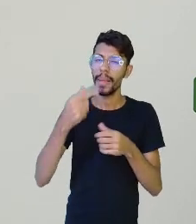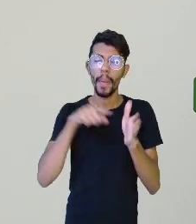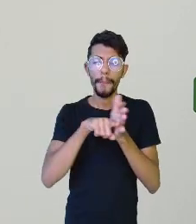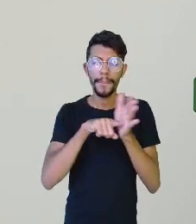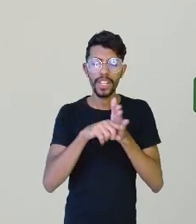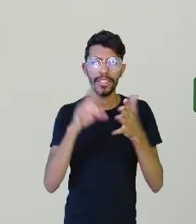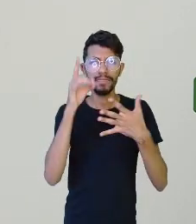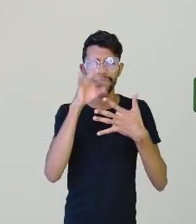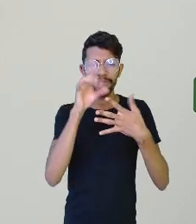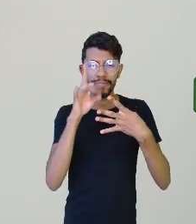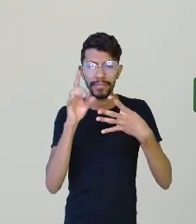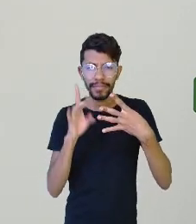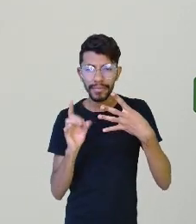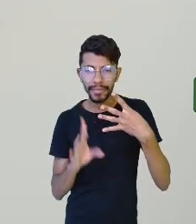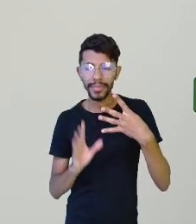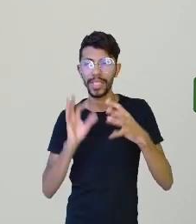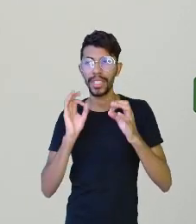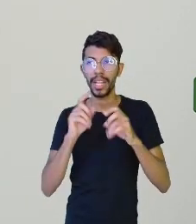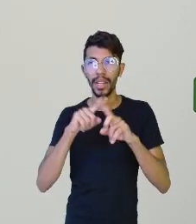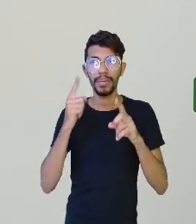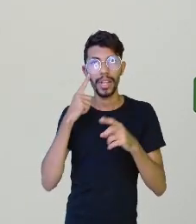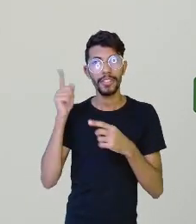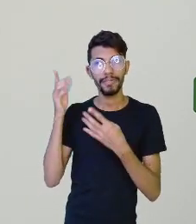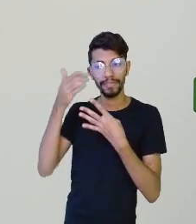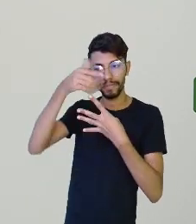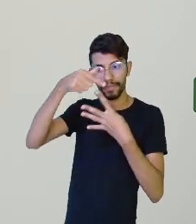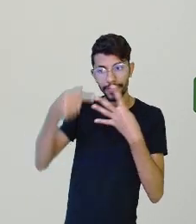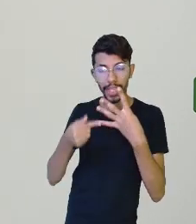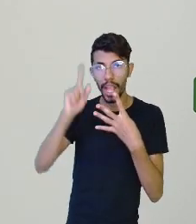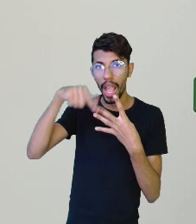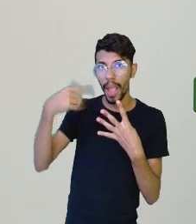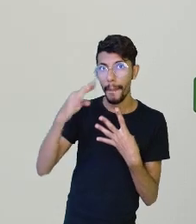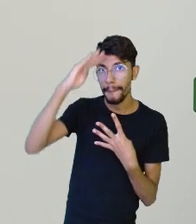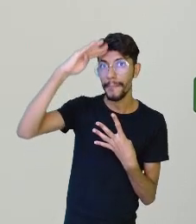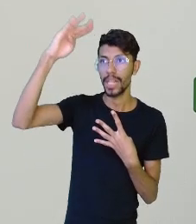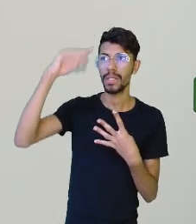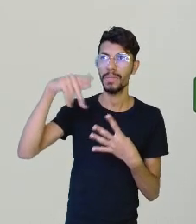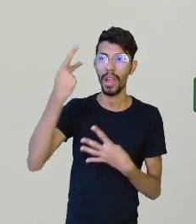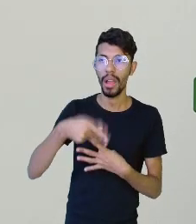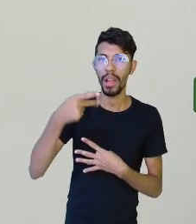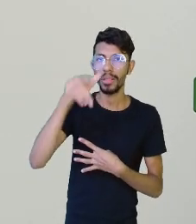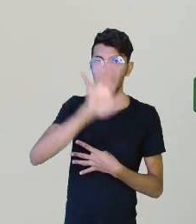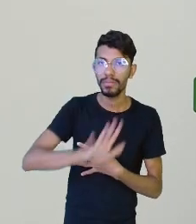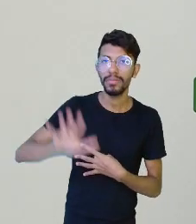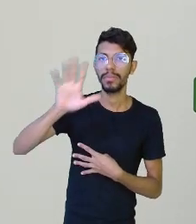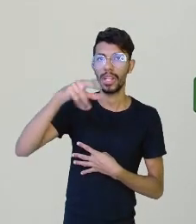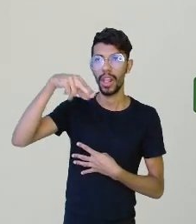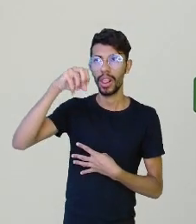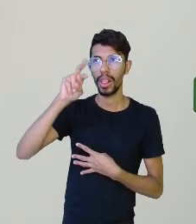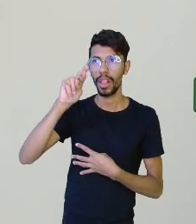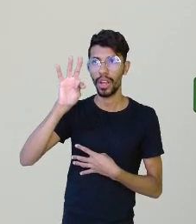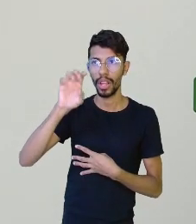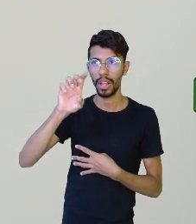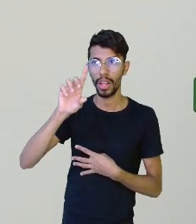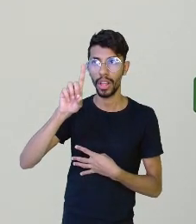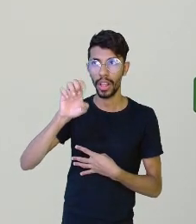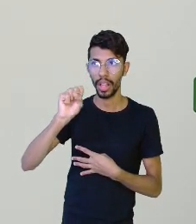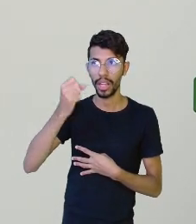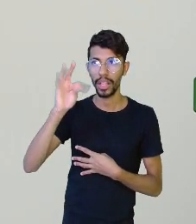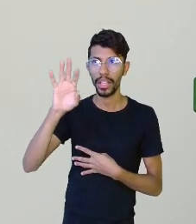te dizendo isso aí, né? Que esses climas são os principais aqui na região Nordeste do Brasil. Vamos falar só um